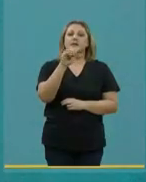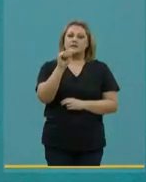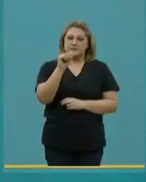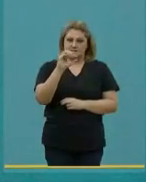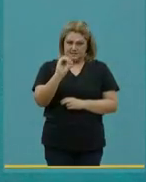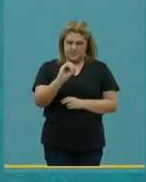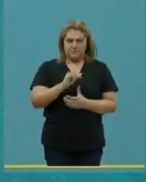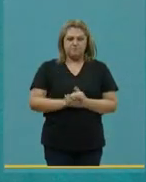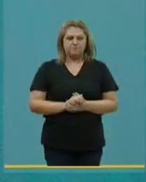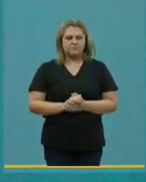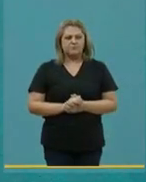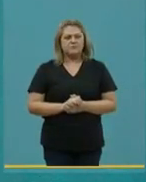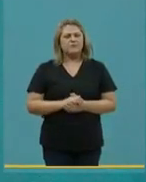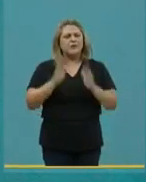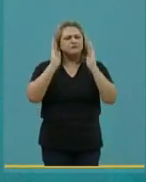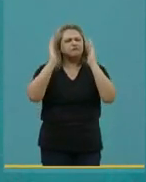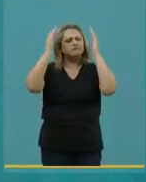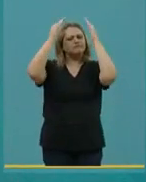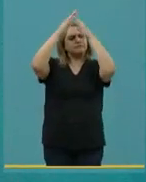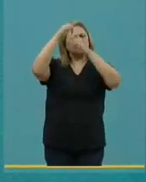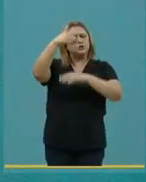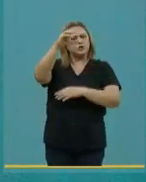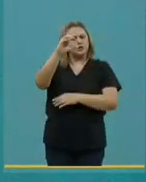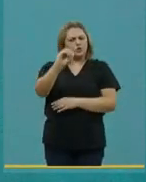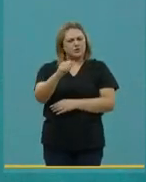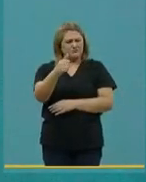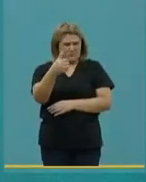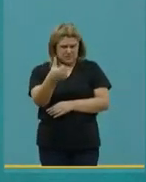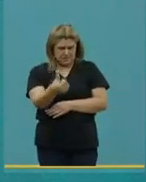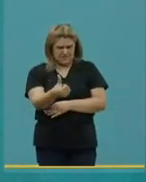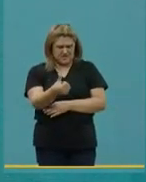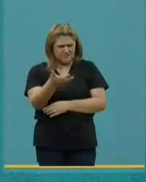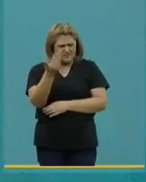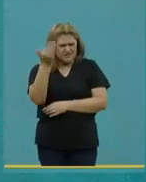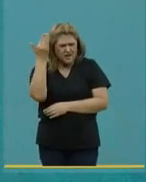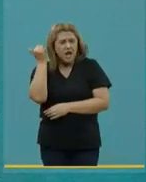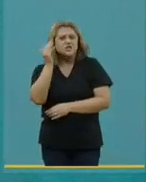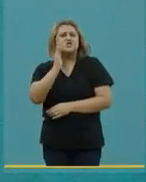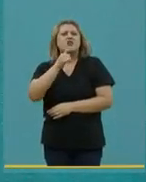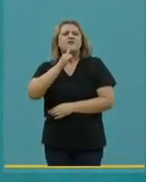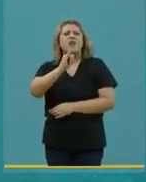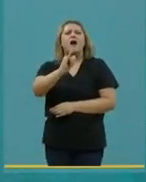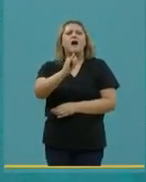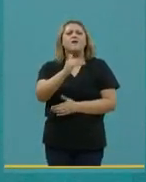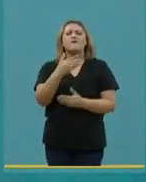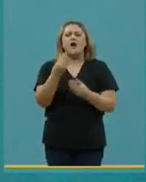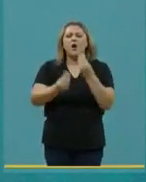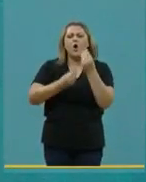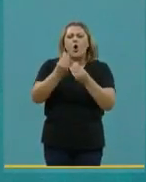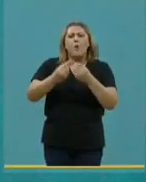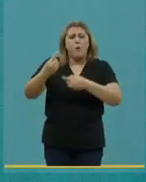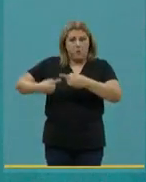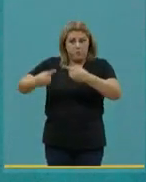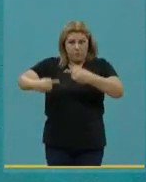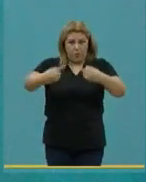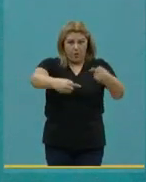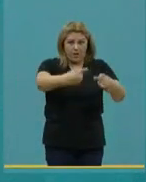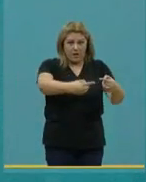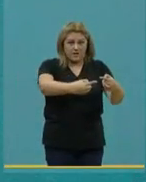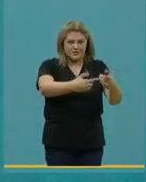já em 2016 chamavam a atenção sobre a polarização na política